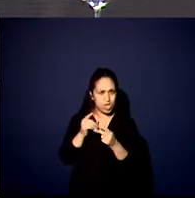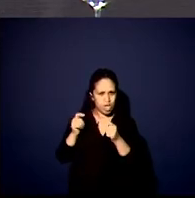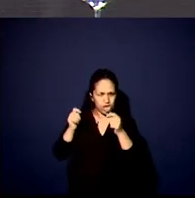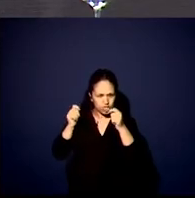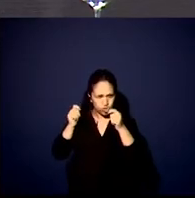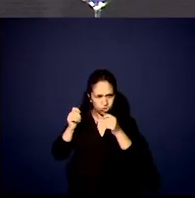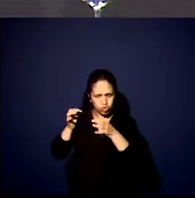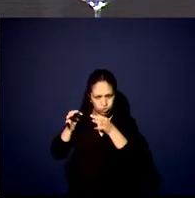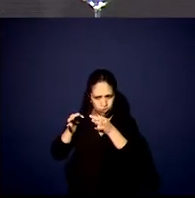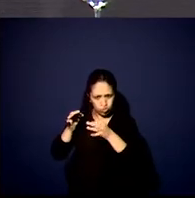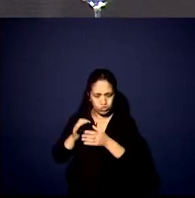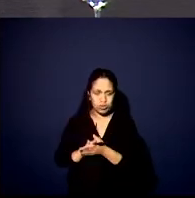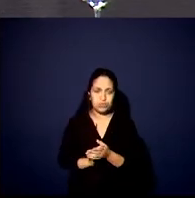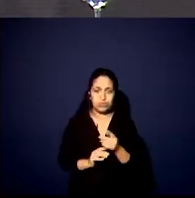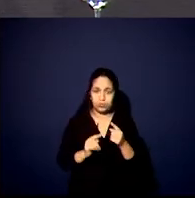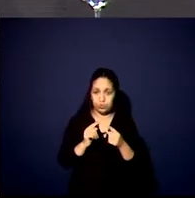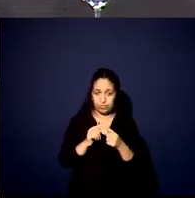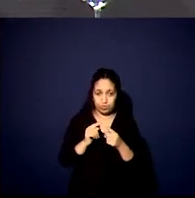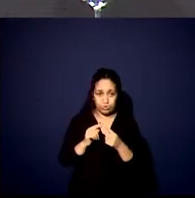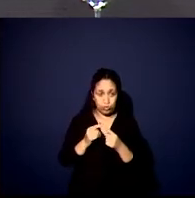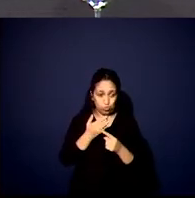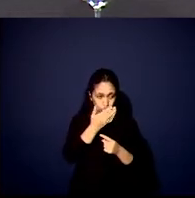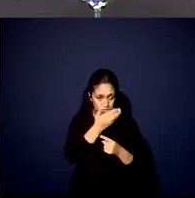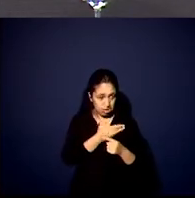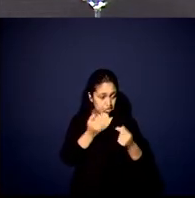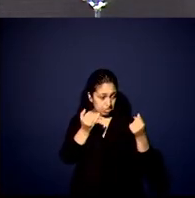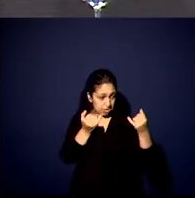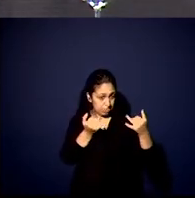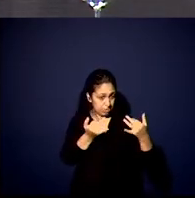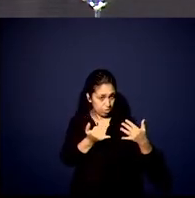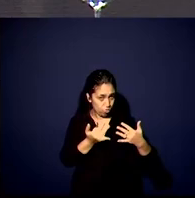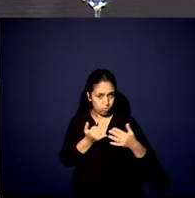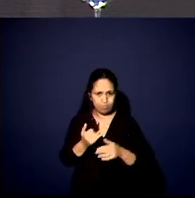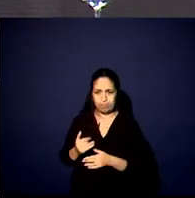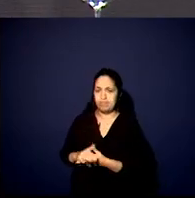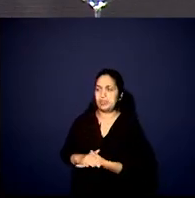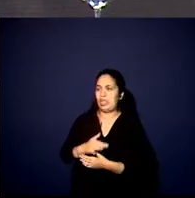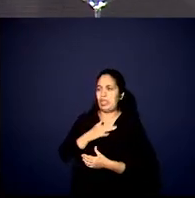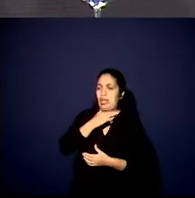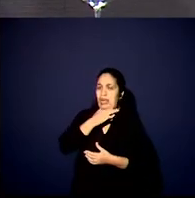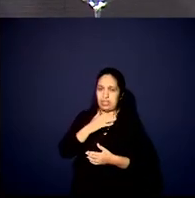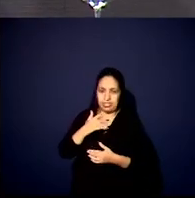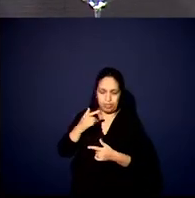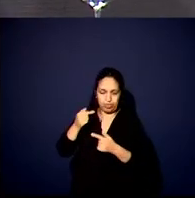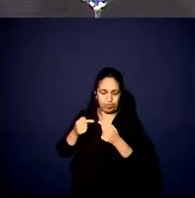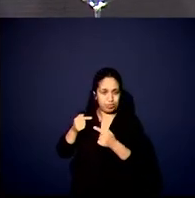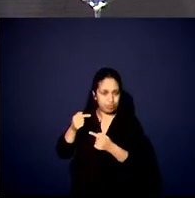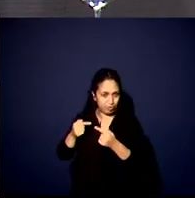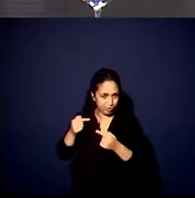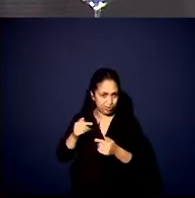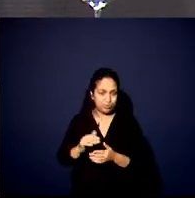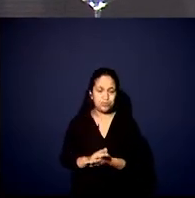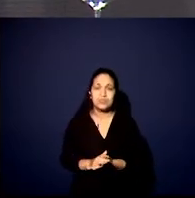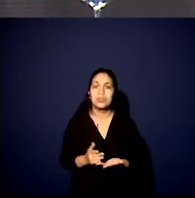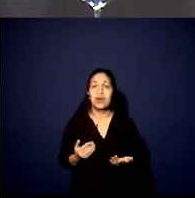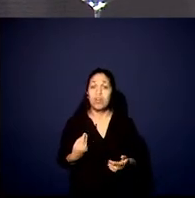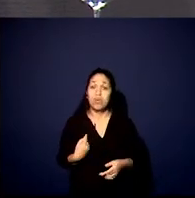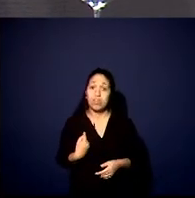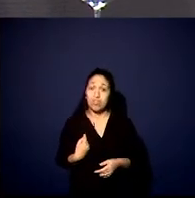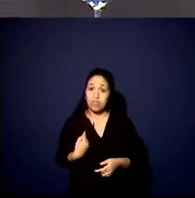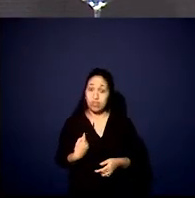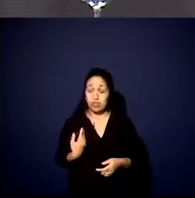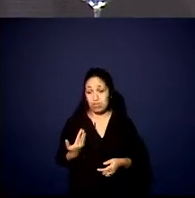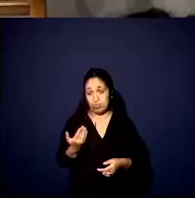judicial um ministro Nelson Jobim apontou qual seja a crise da política nós estamos vivendo quem sabe